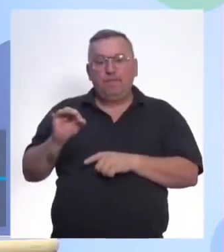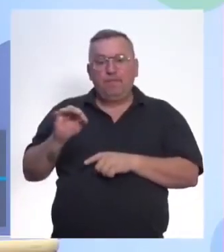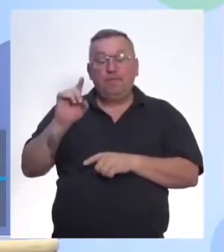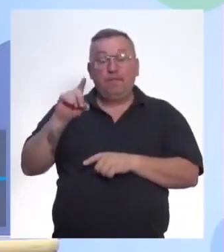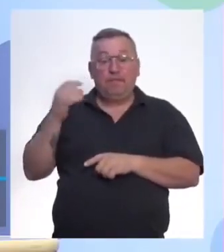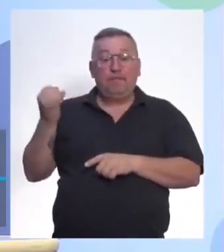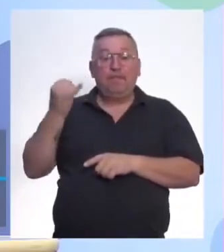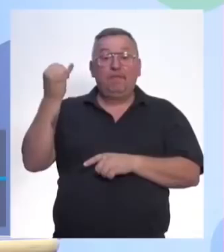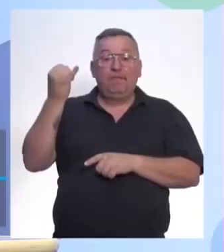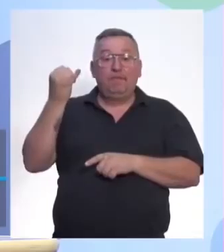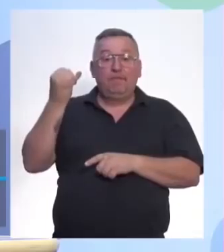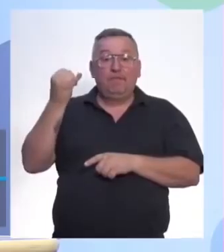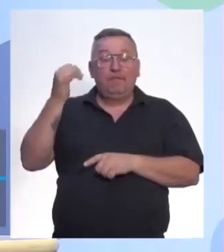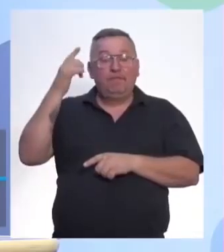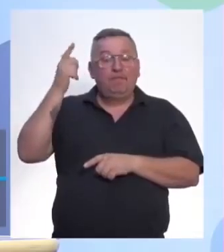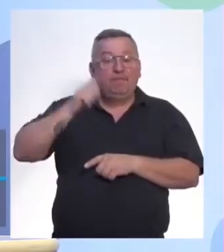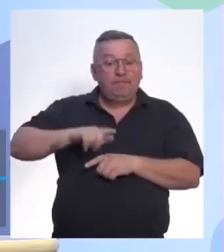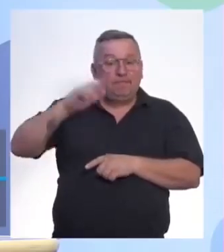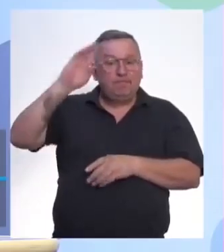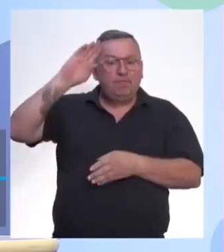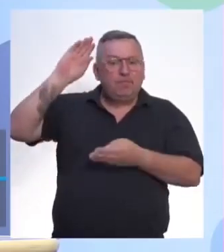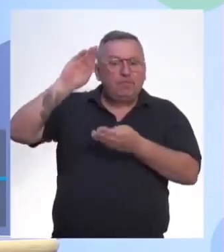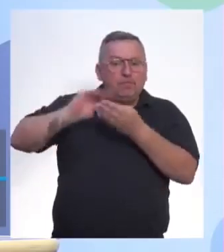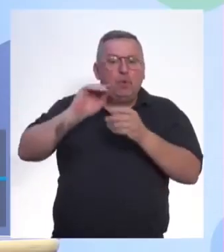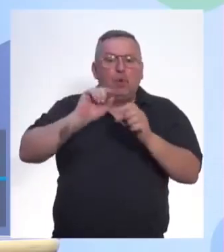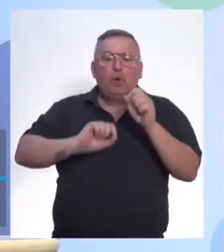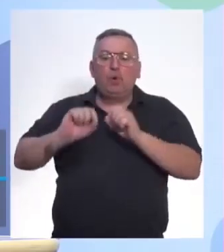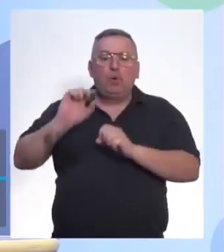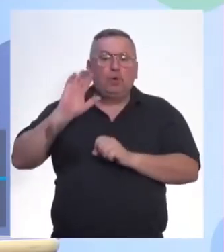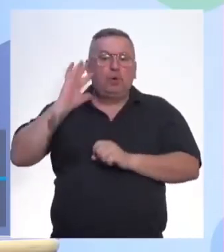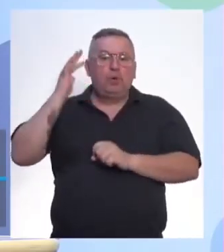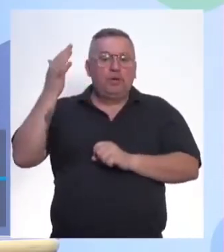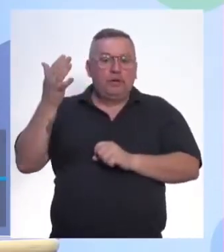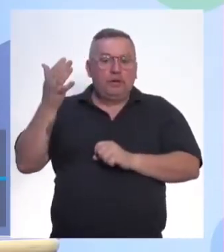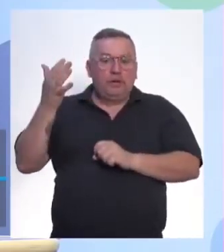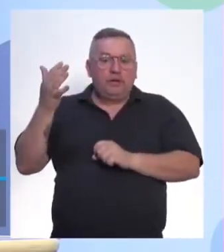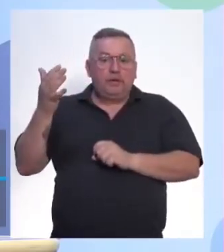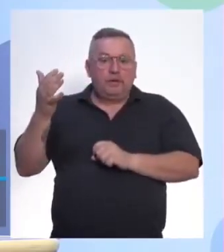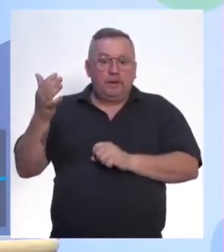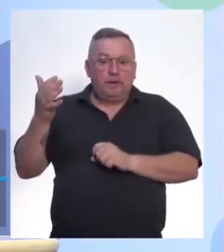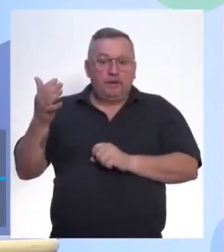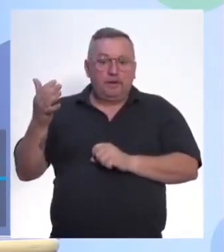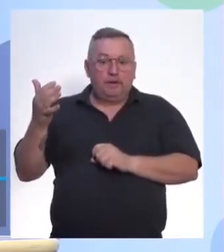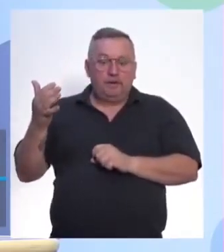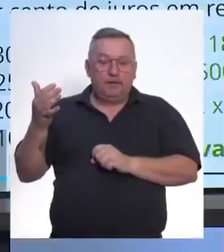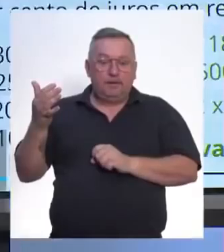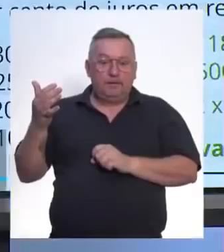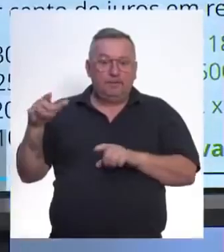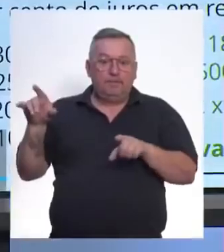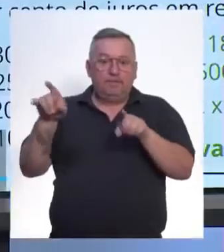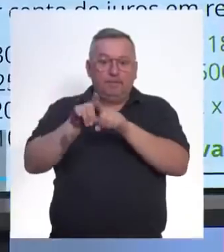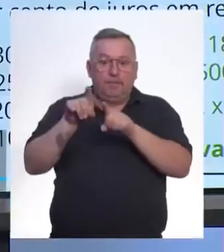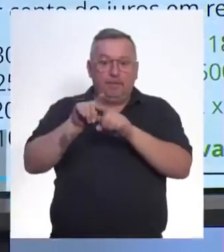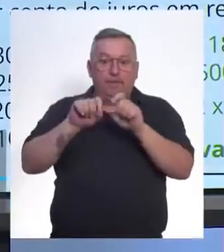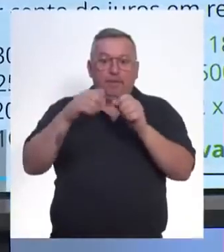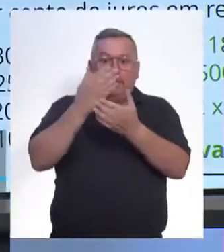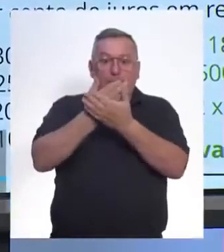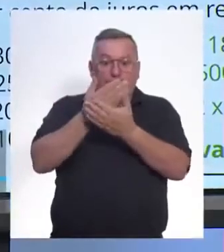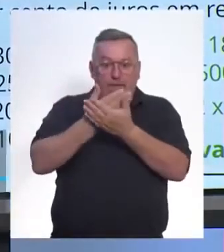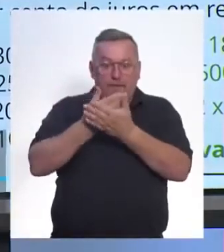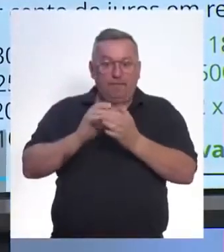Então, é a importância de compreender o que aconteceu. Exatamente. Não é isso? E essa aula